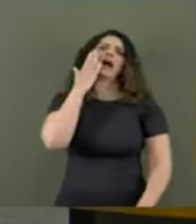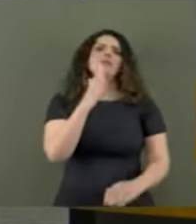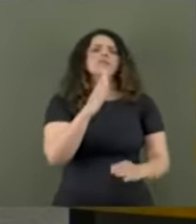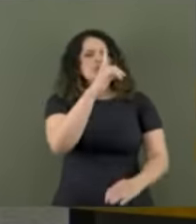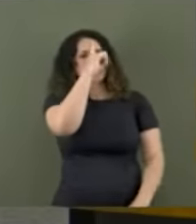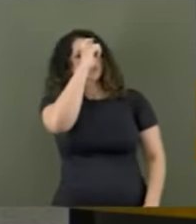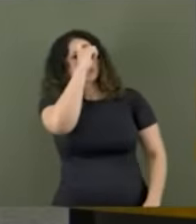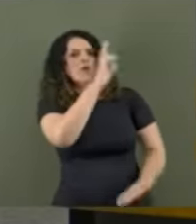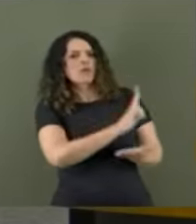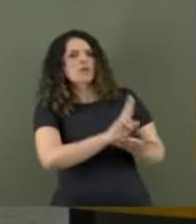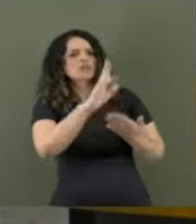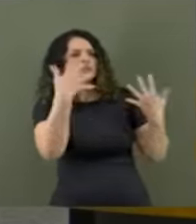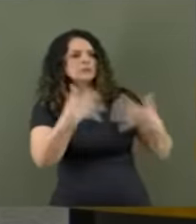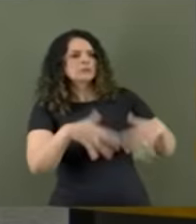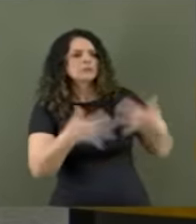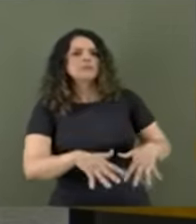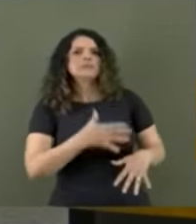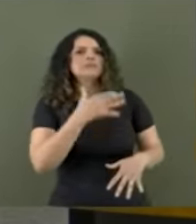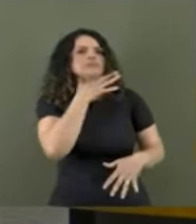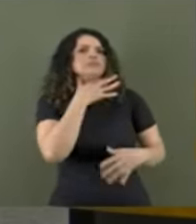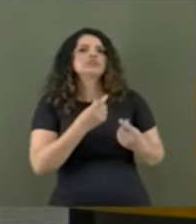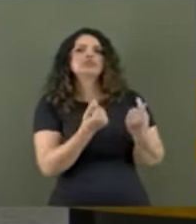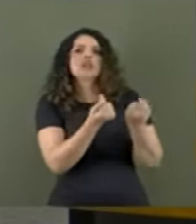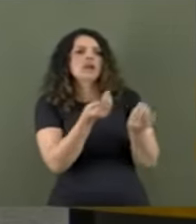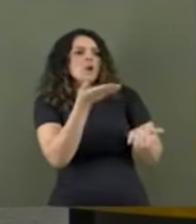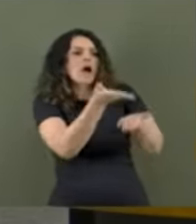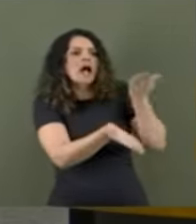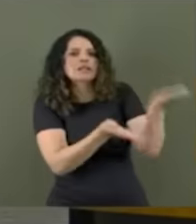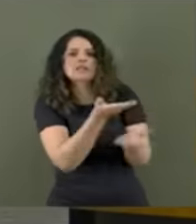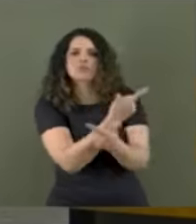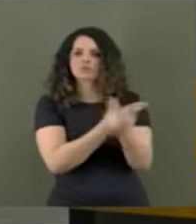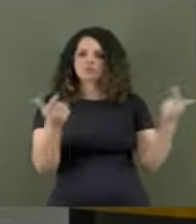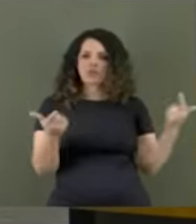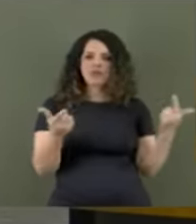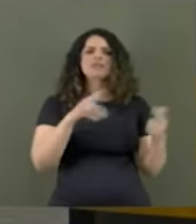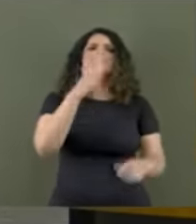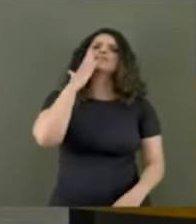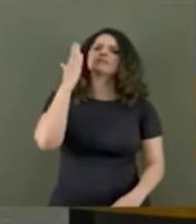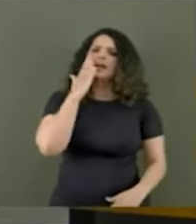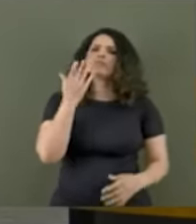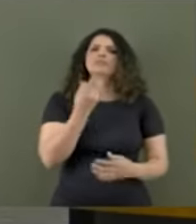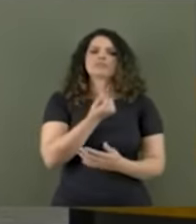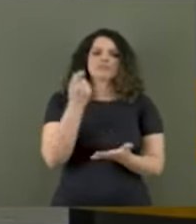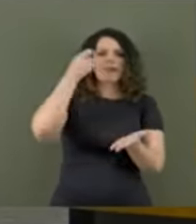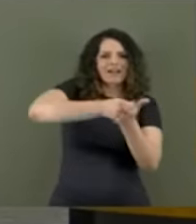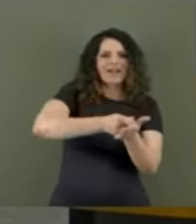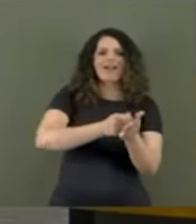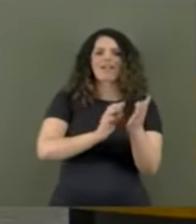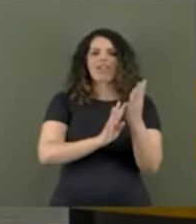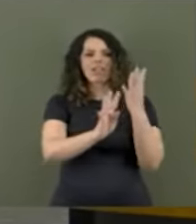crise sabem que já não tem dinheiro para atender os pacientes sabe que já tem dificuldade para zerar suas filas de